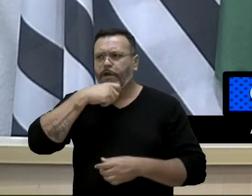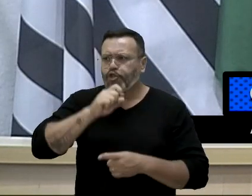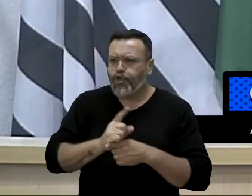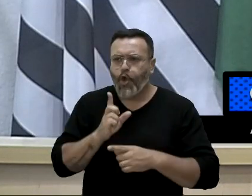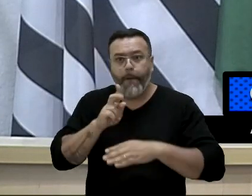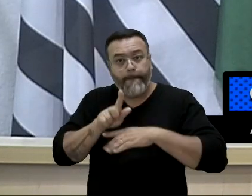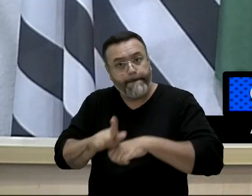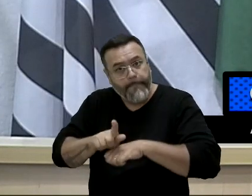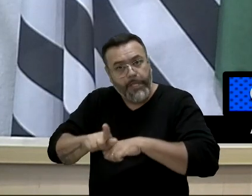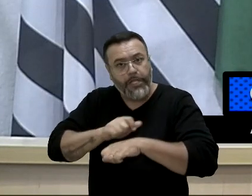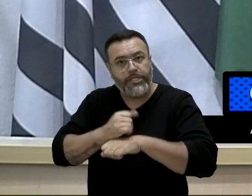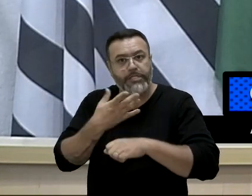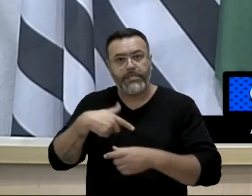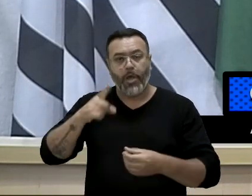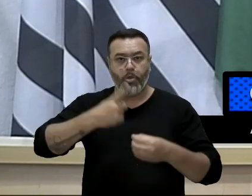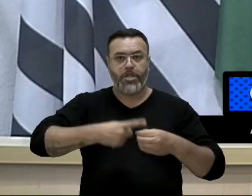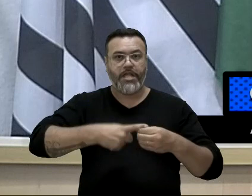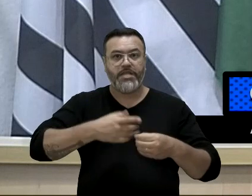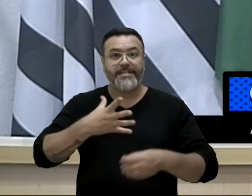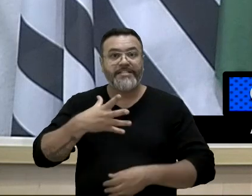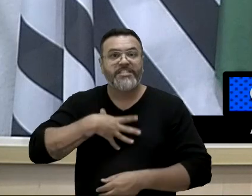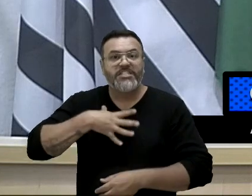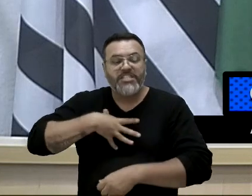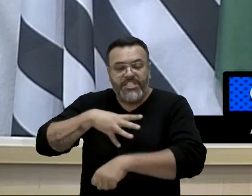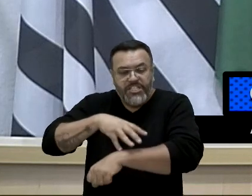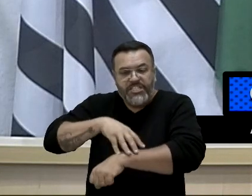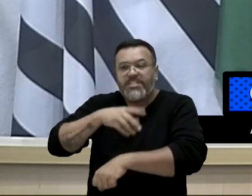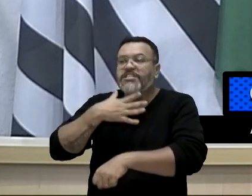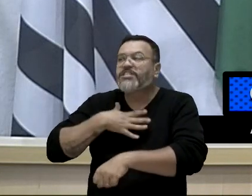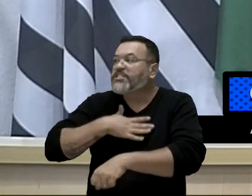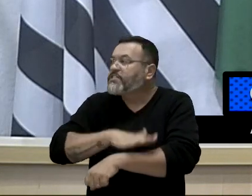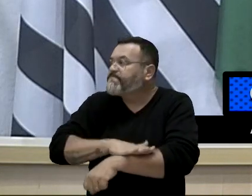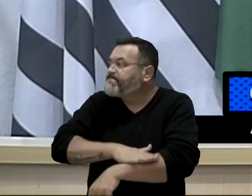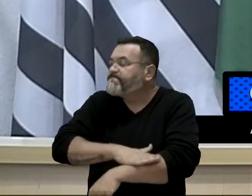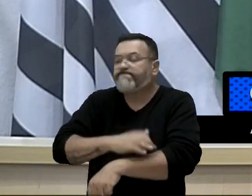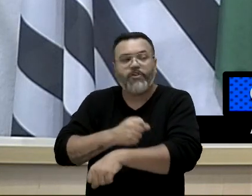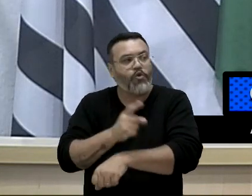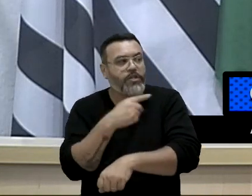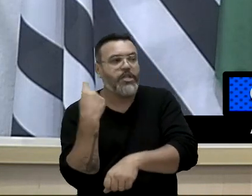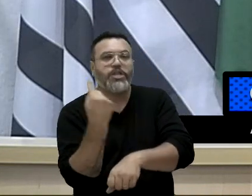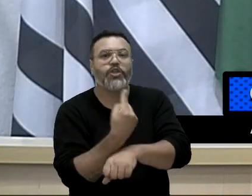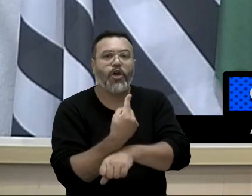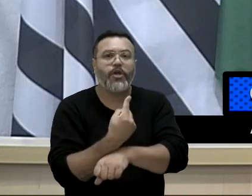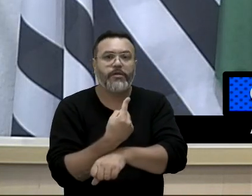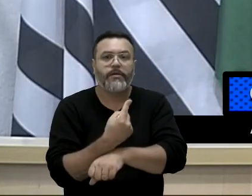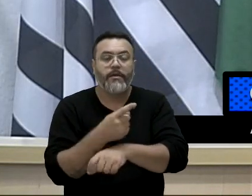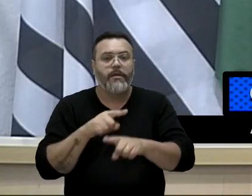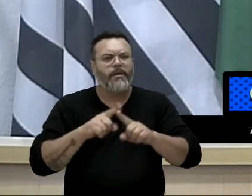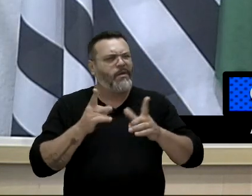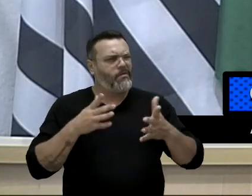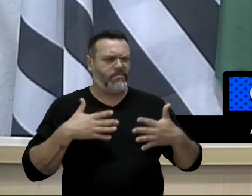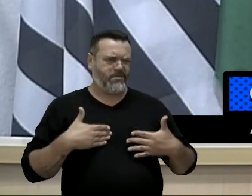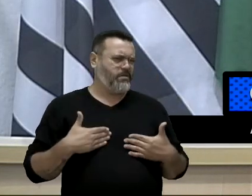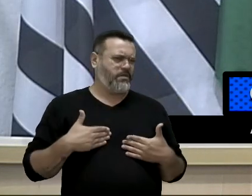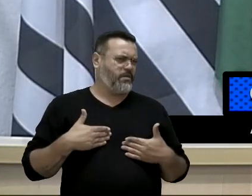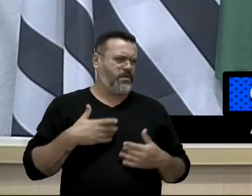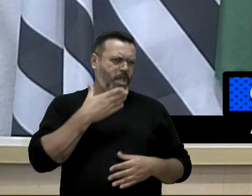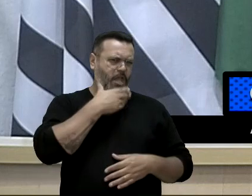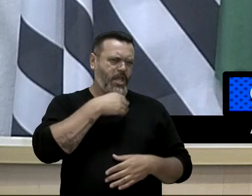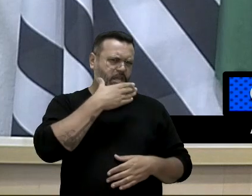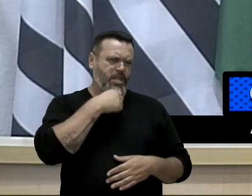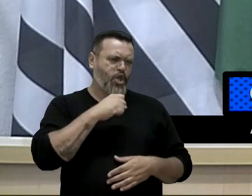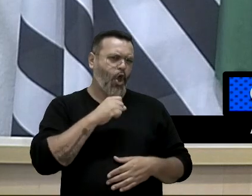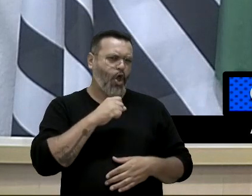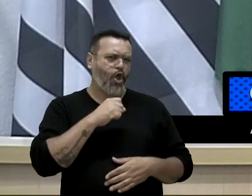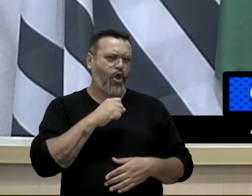cidade, sentirem na pele o que a gente passa. Mas esses homens têm esposa, têm que acompanhar mais de perto, têm que acompanhar